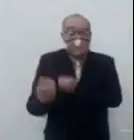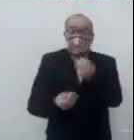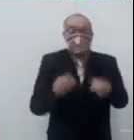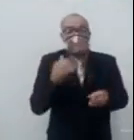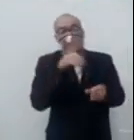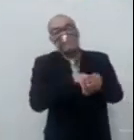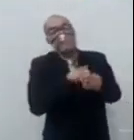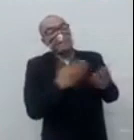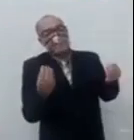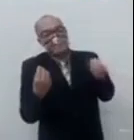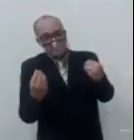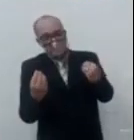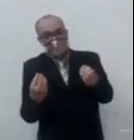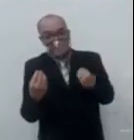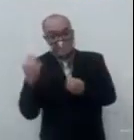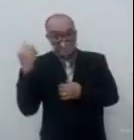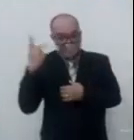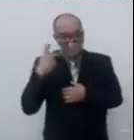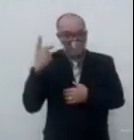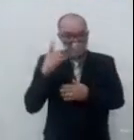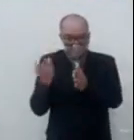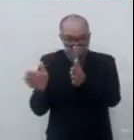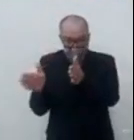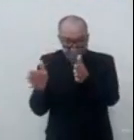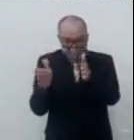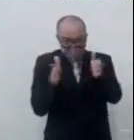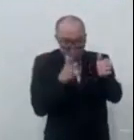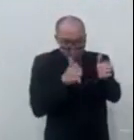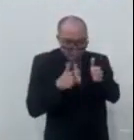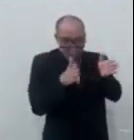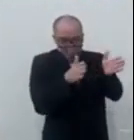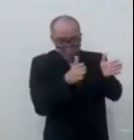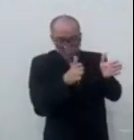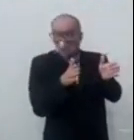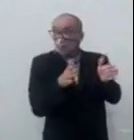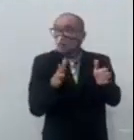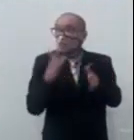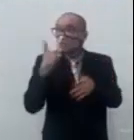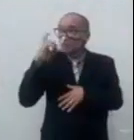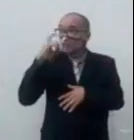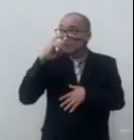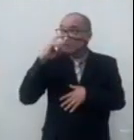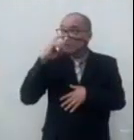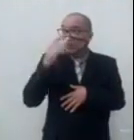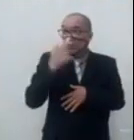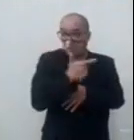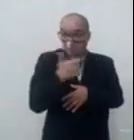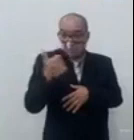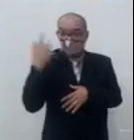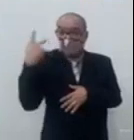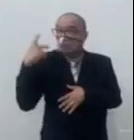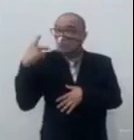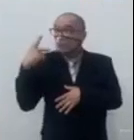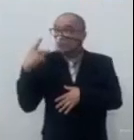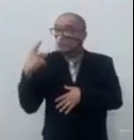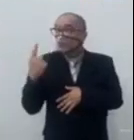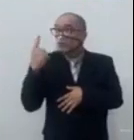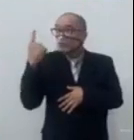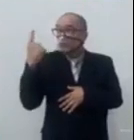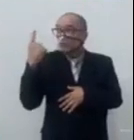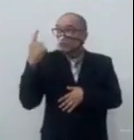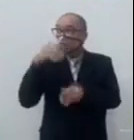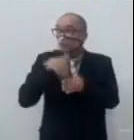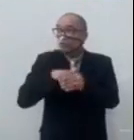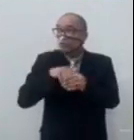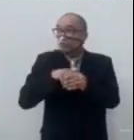própria. Então, para os vereadores, eu acompanhei o congelamento. Mas para o prefeito, dos 21 vereadores, eu fui o único vereador